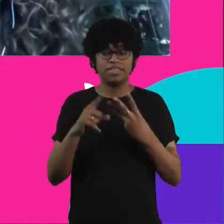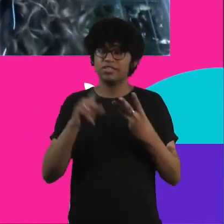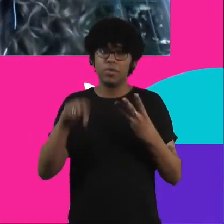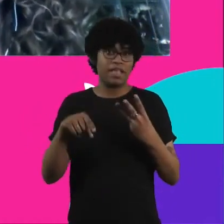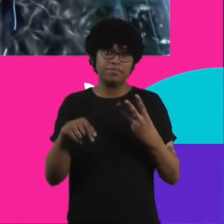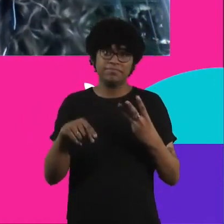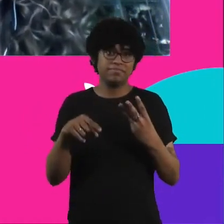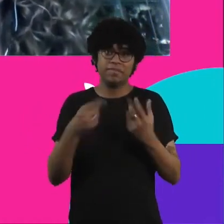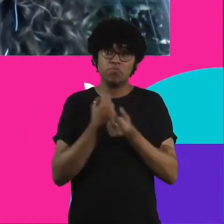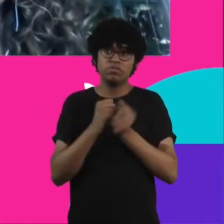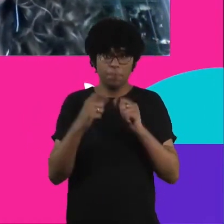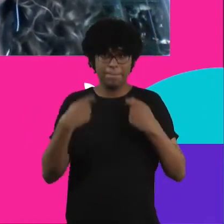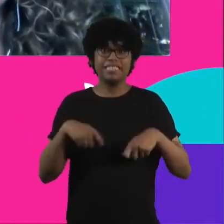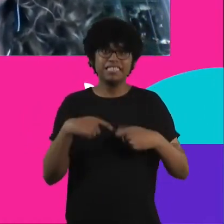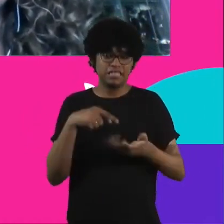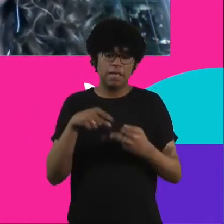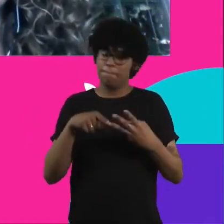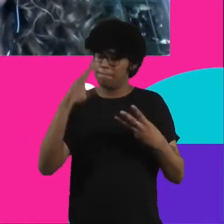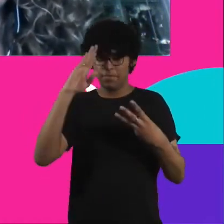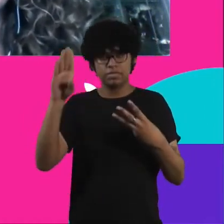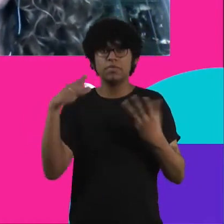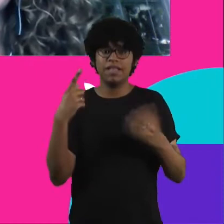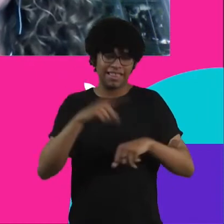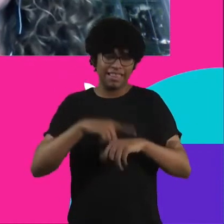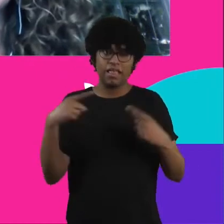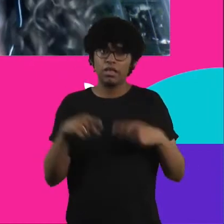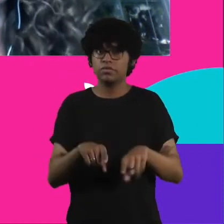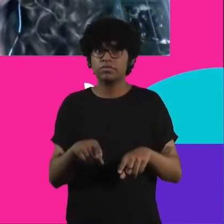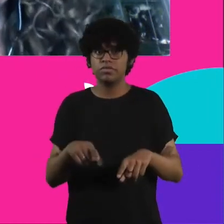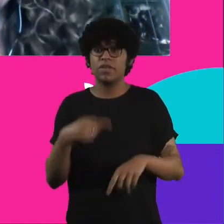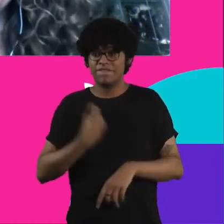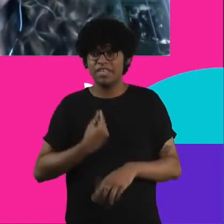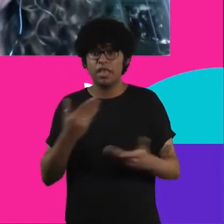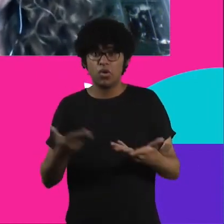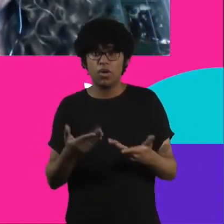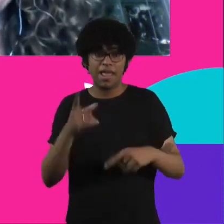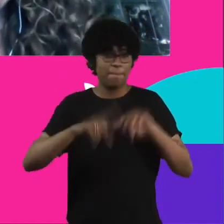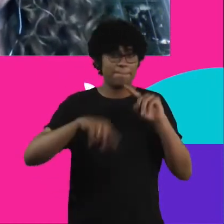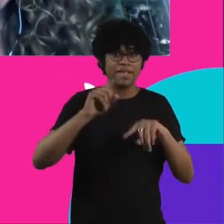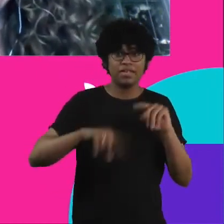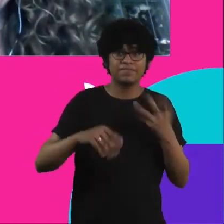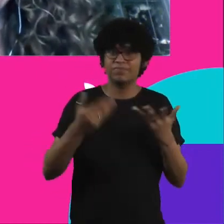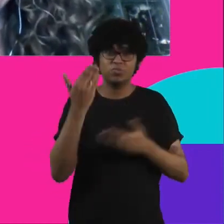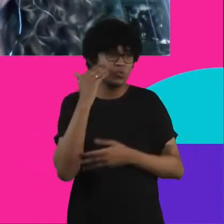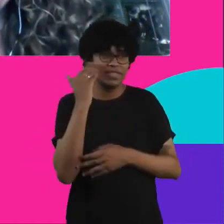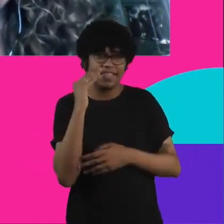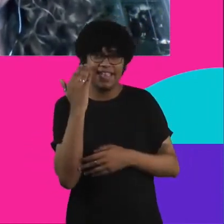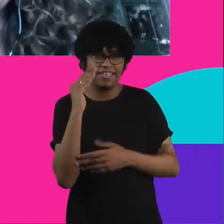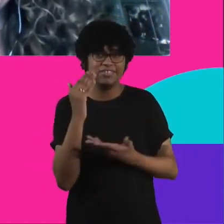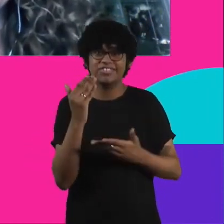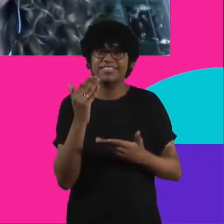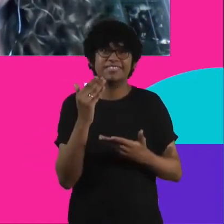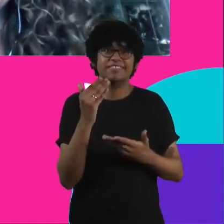Então, a gente está vivendo um ambiente em tempo real, não recebeu os recursos analíticos ou não compreende esses recursos analíticos que